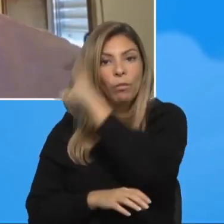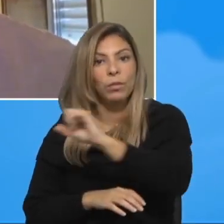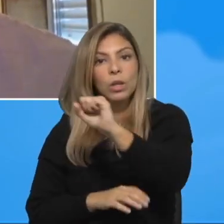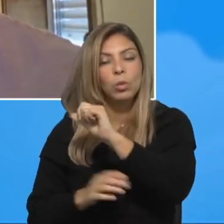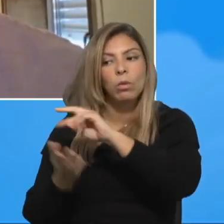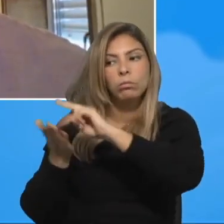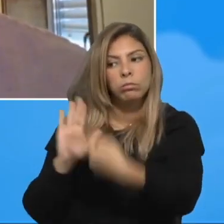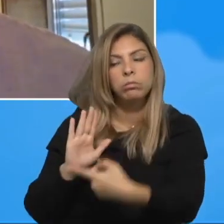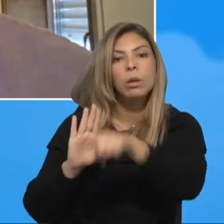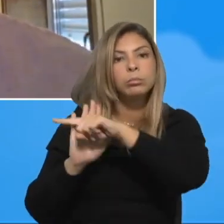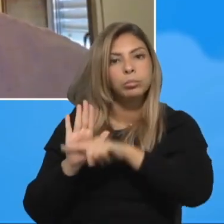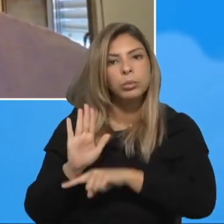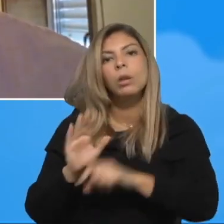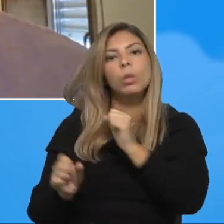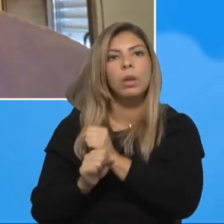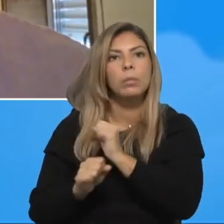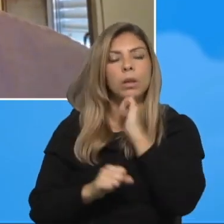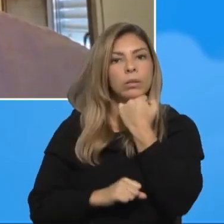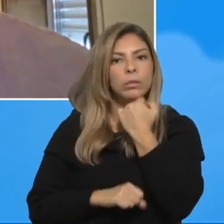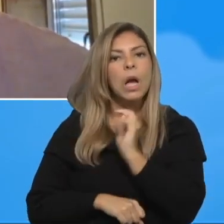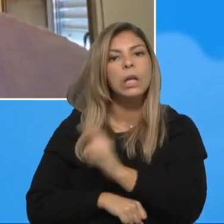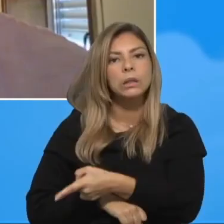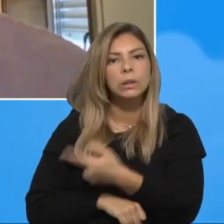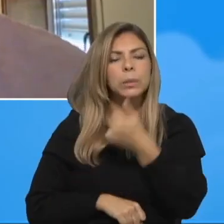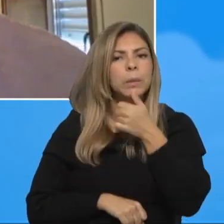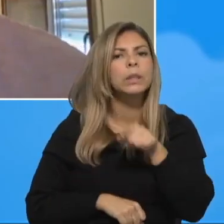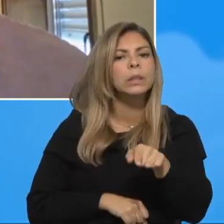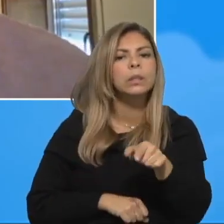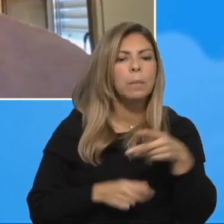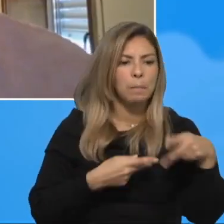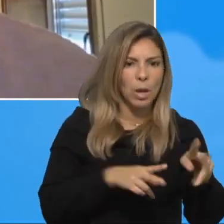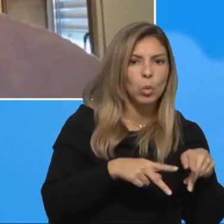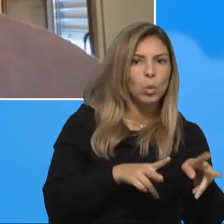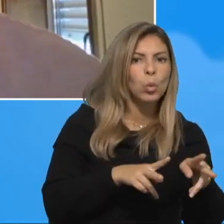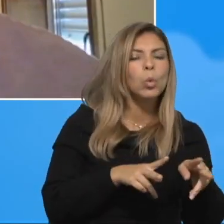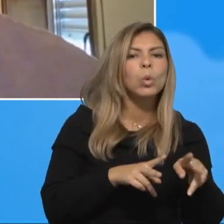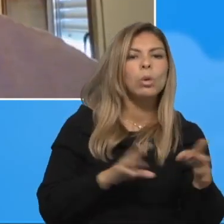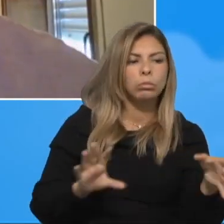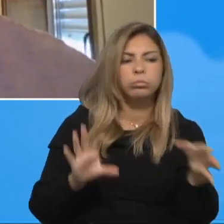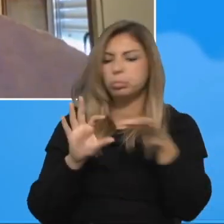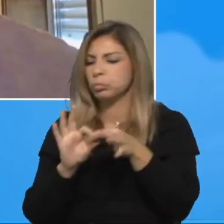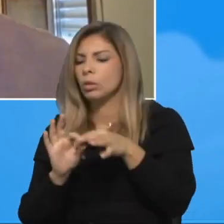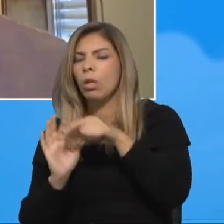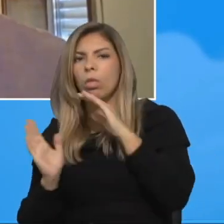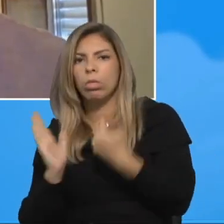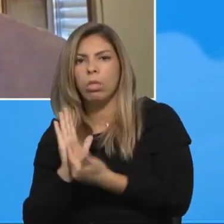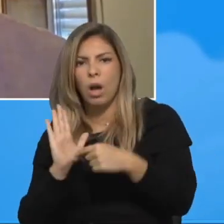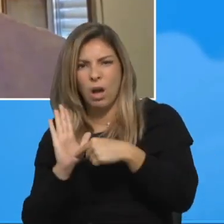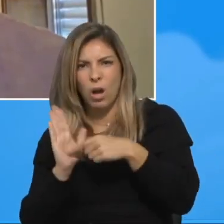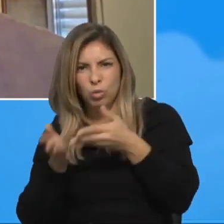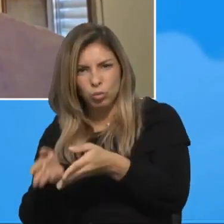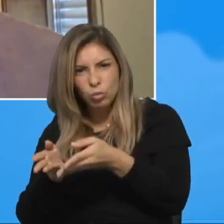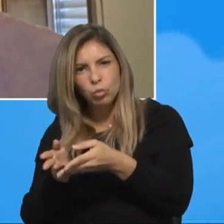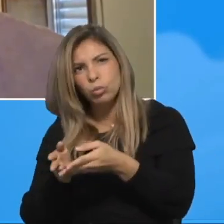alterar a proposta do Código de Trabalho. O que é que este método do Ver, Julgar e Agir pode ajudar a olhar,